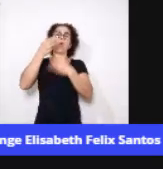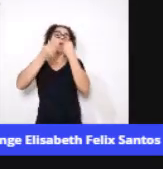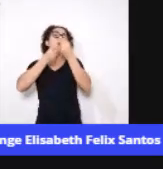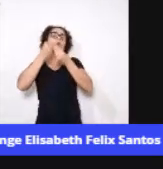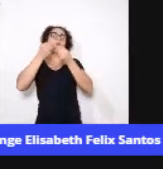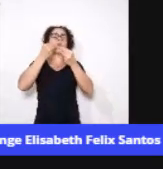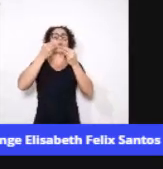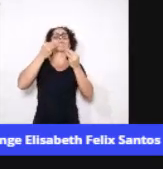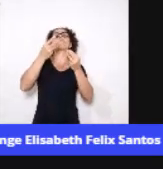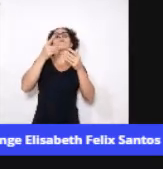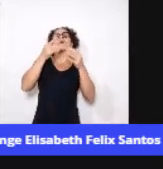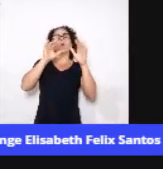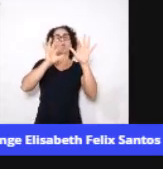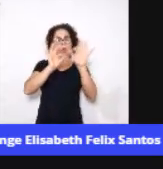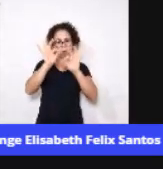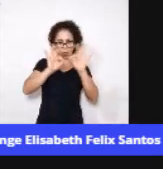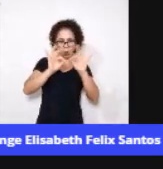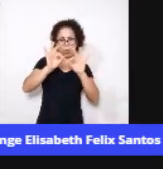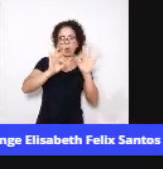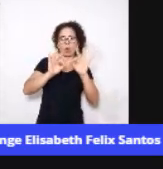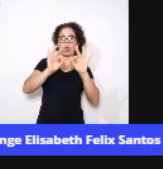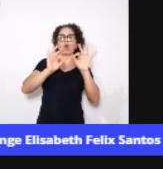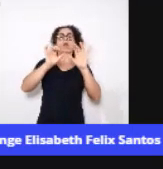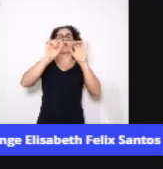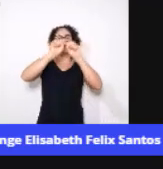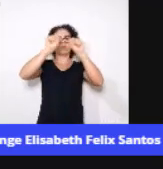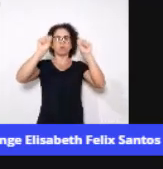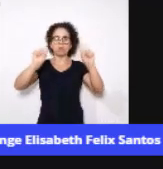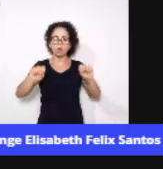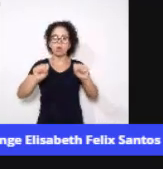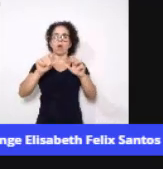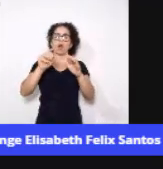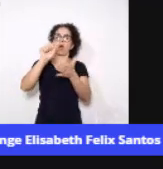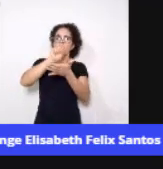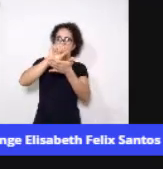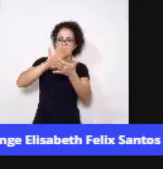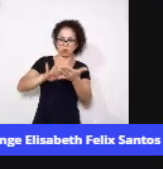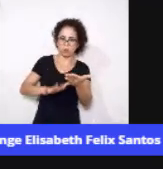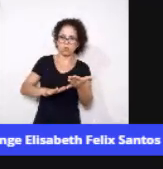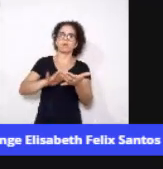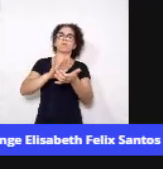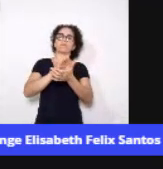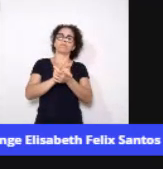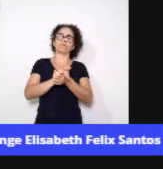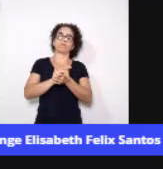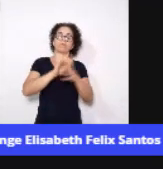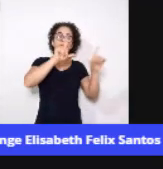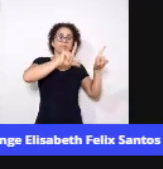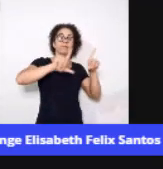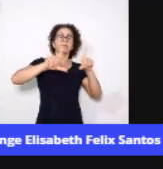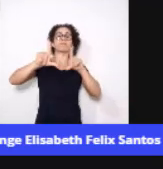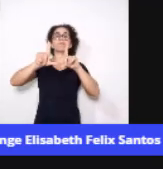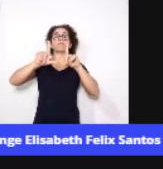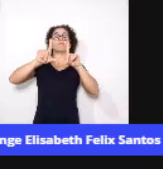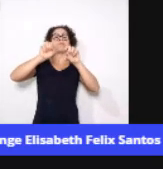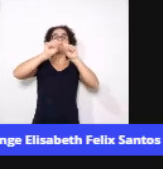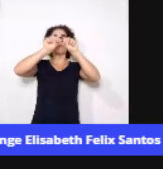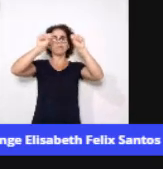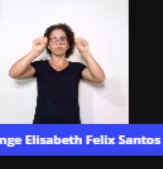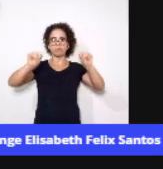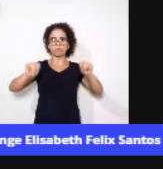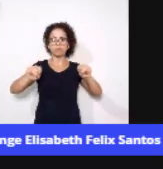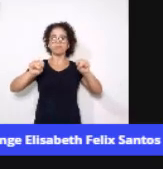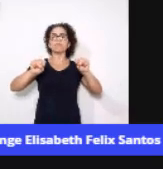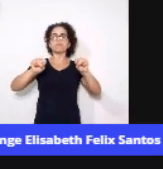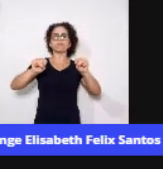Perceba, nesse slide seguinte, eu apresento para você essa estrutura, a estrutura da atividade, né?